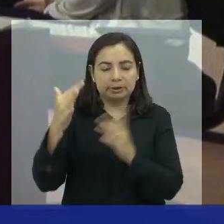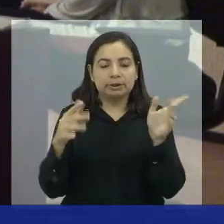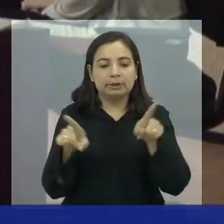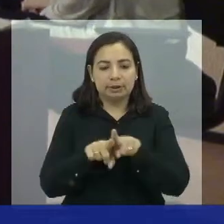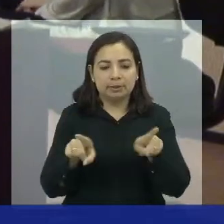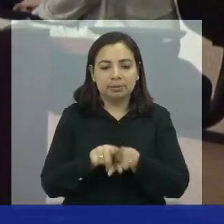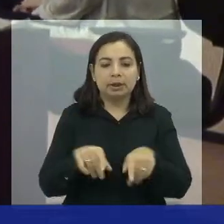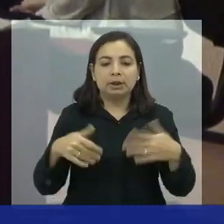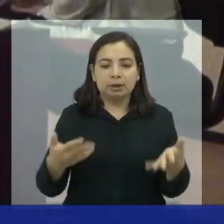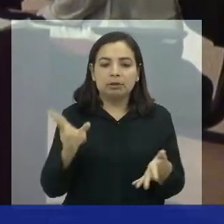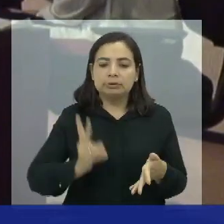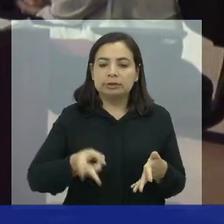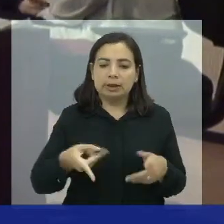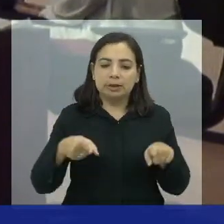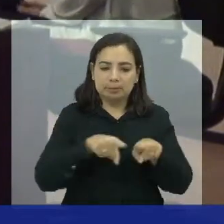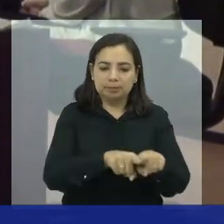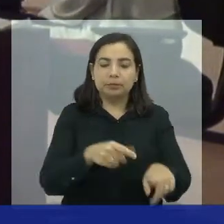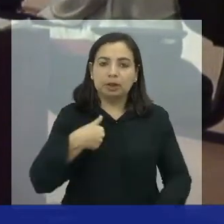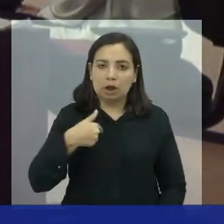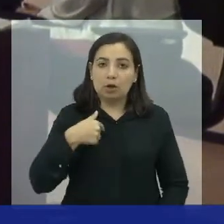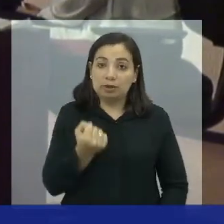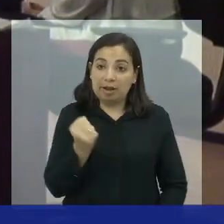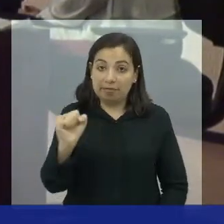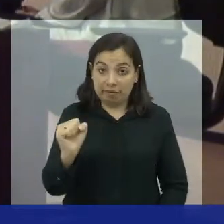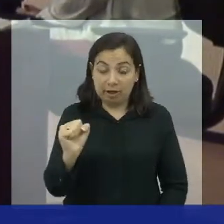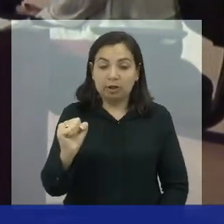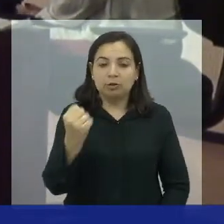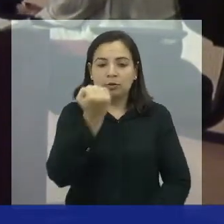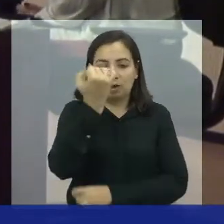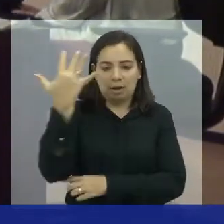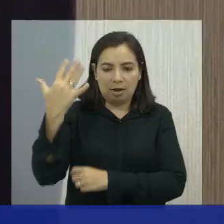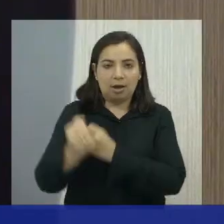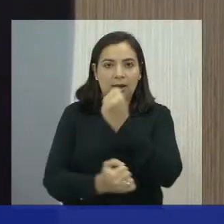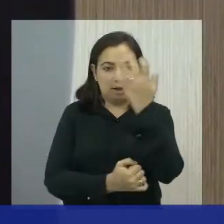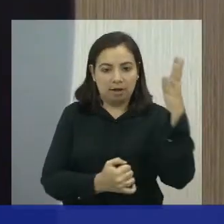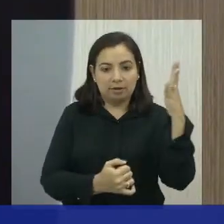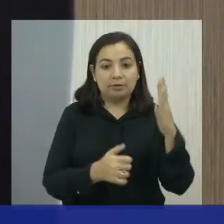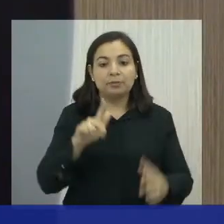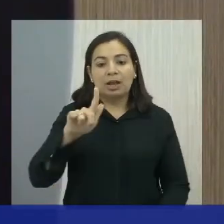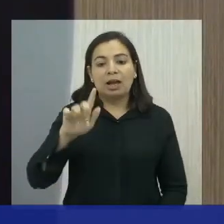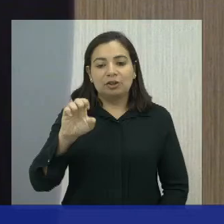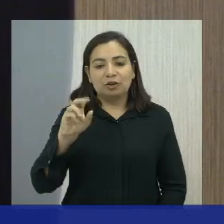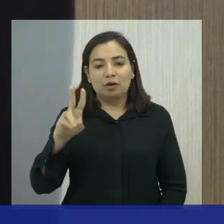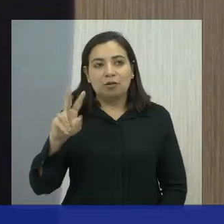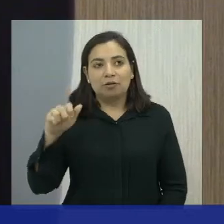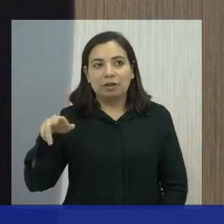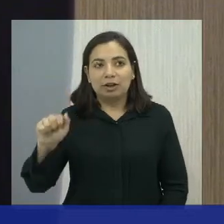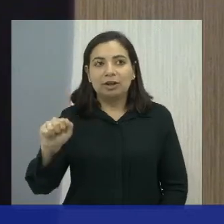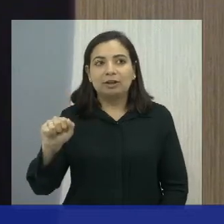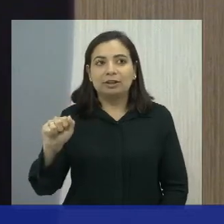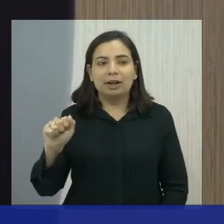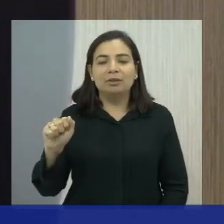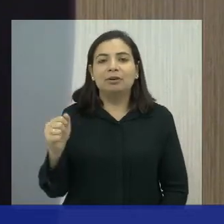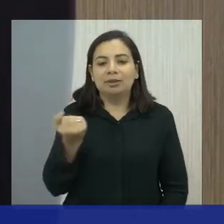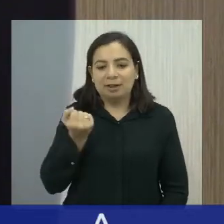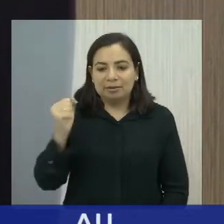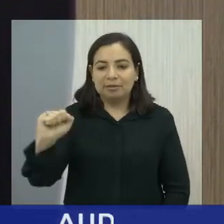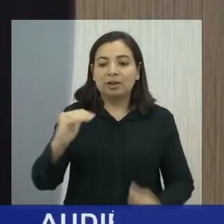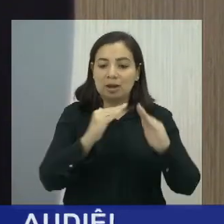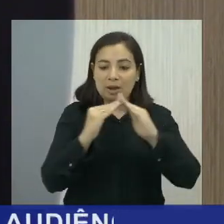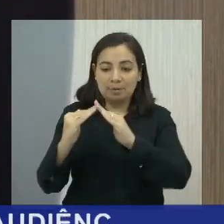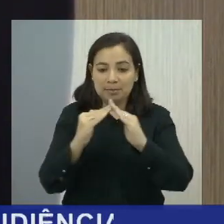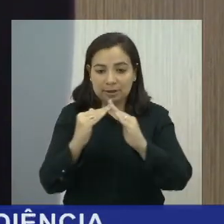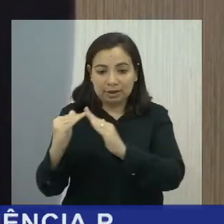né? Então, enquanto eu defendo o meio ambiente, né, a Giovana defende a habitação. E aí a